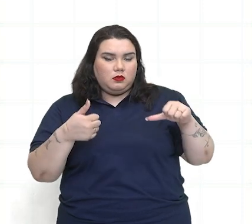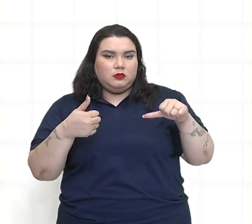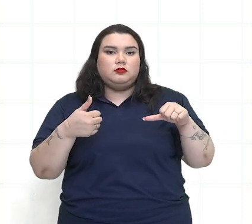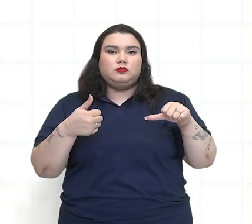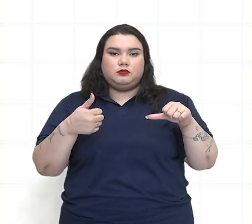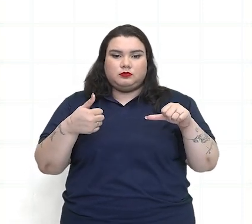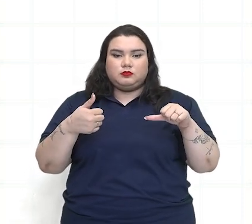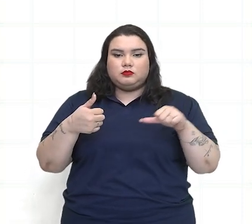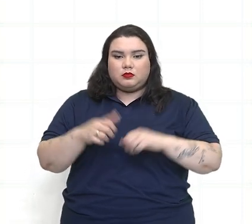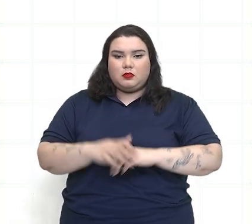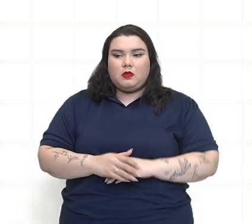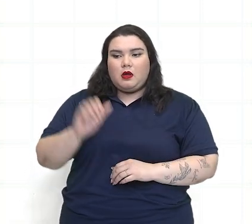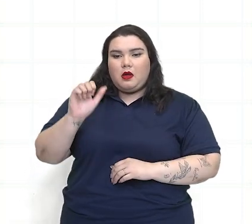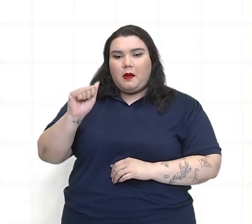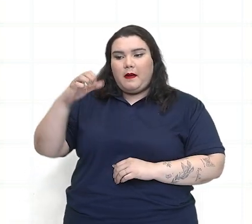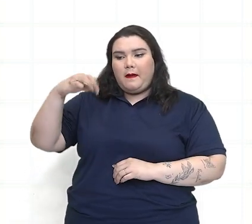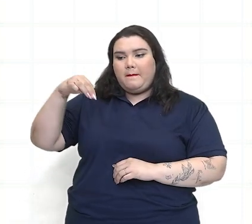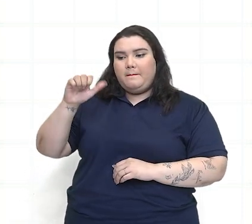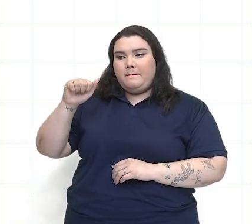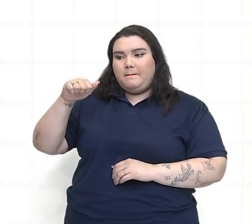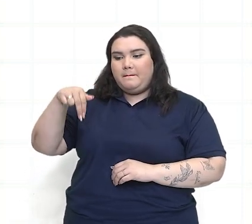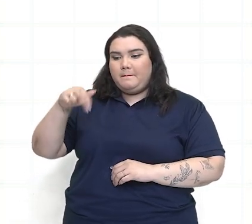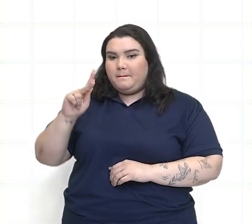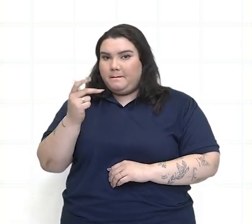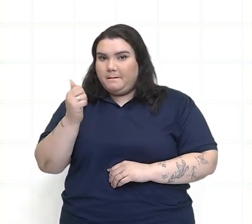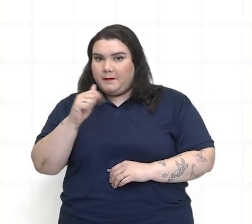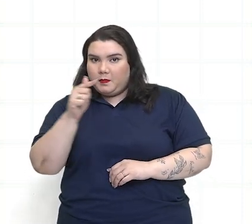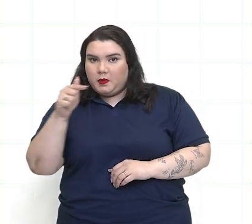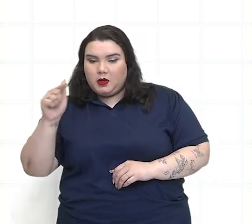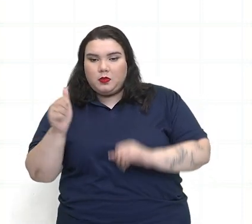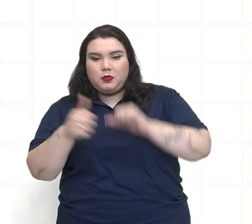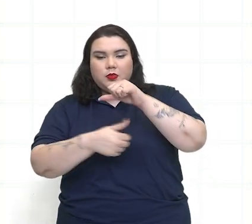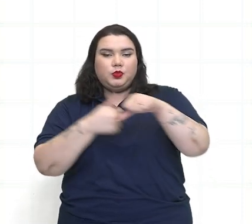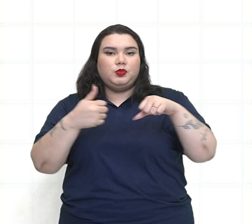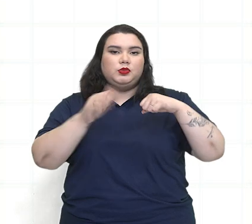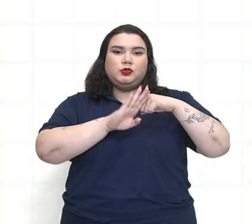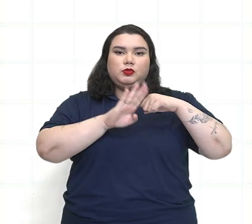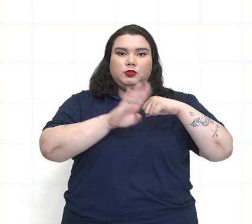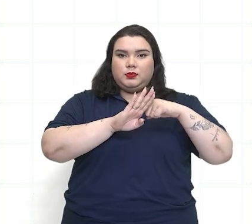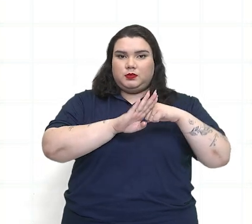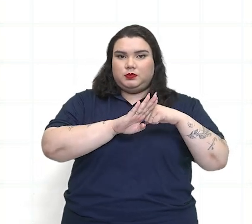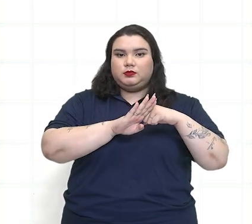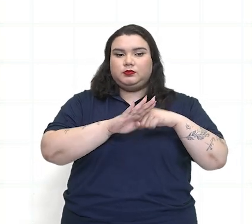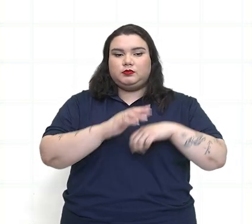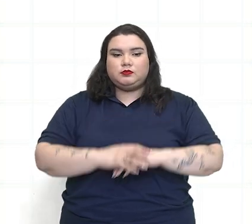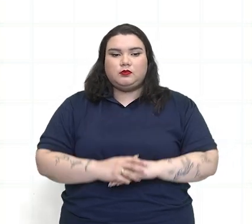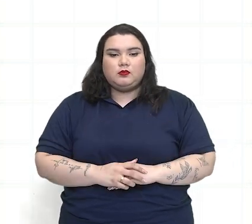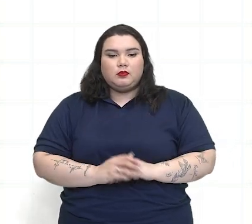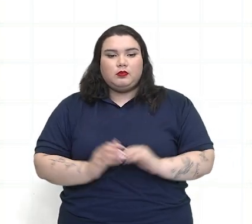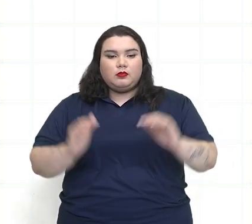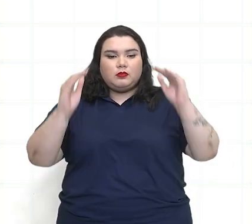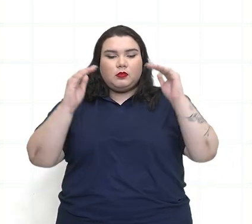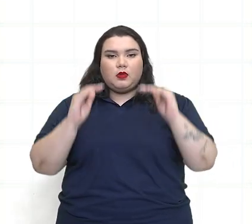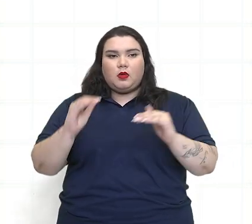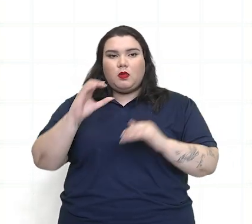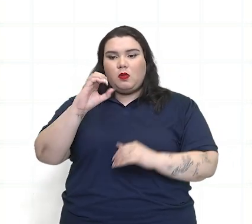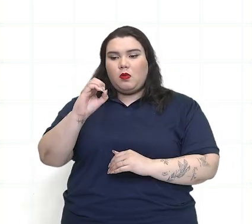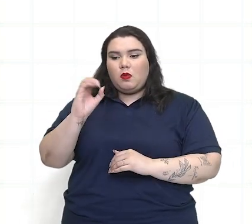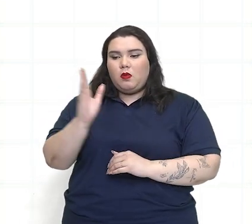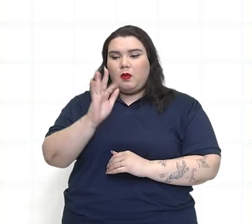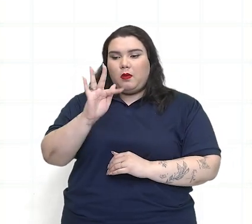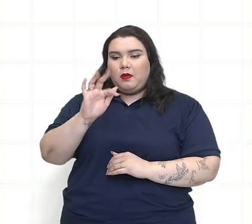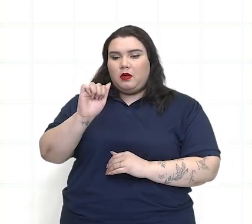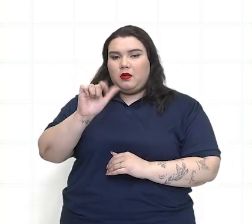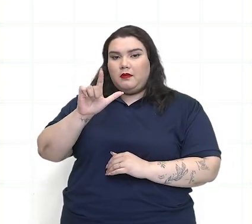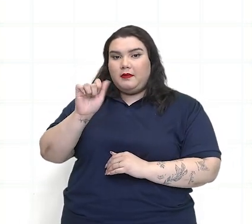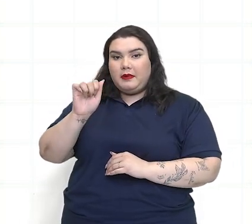modificou. Amanhã já passou a ser substantivo. Falar Falar, você sabe,